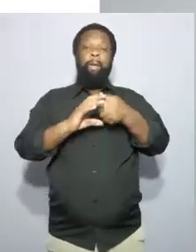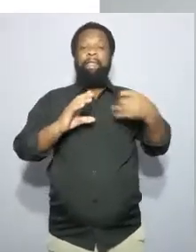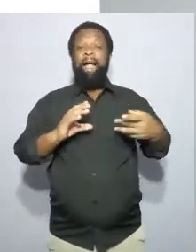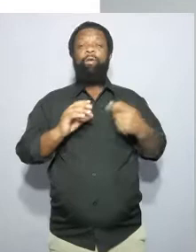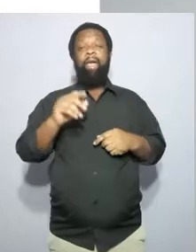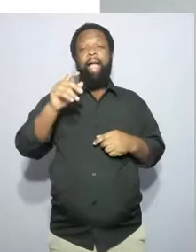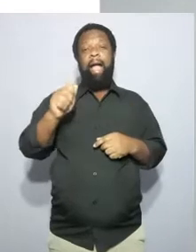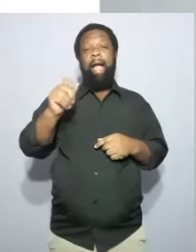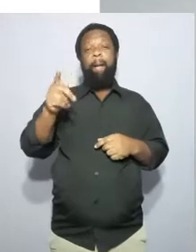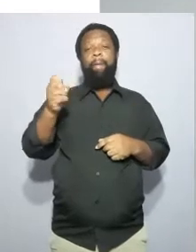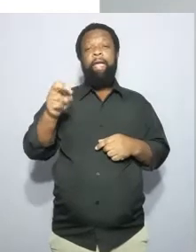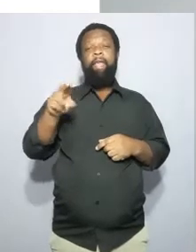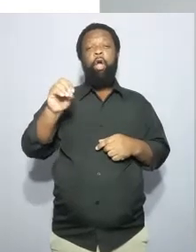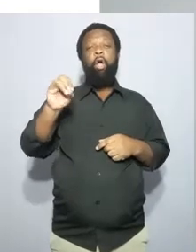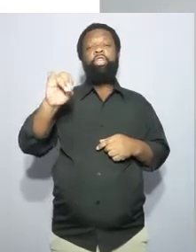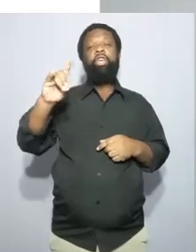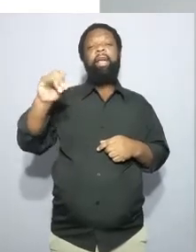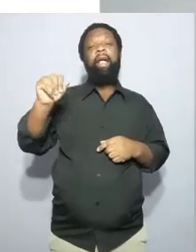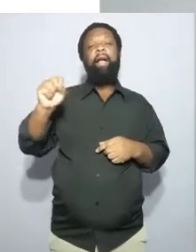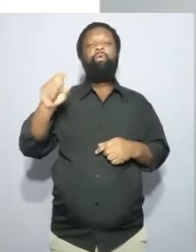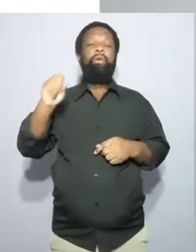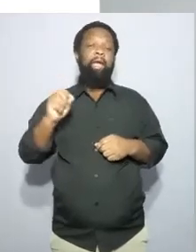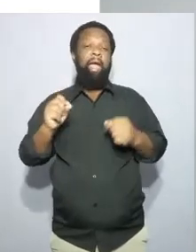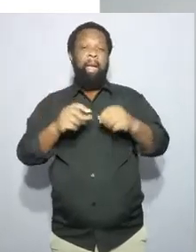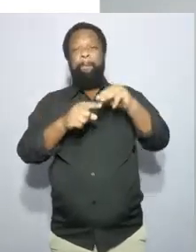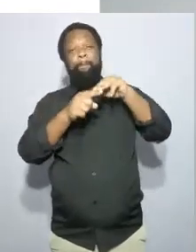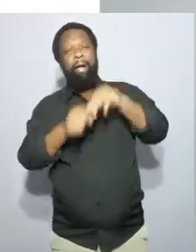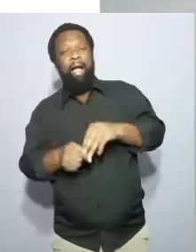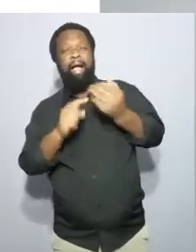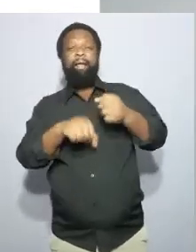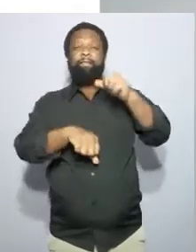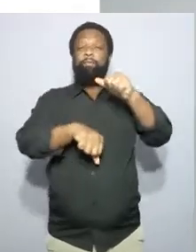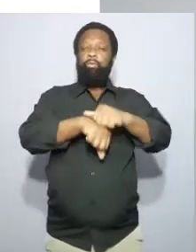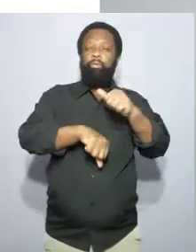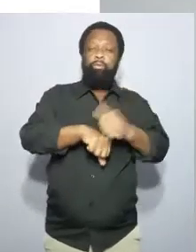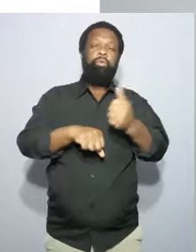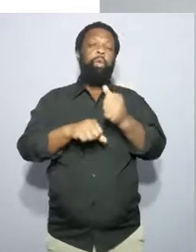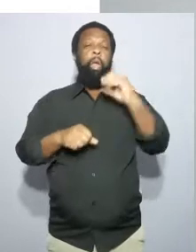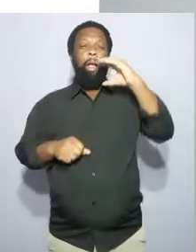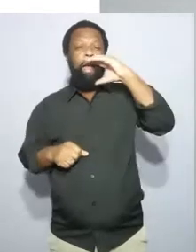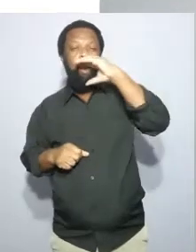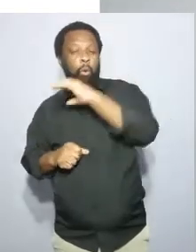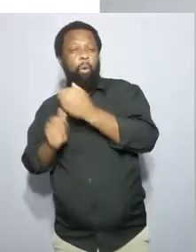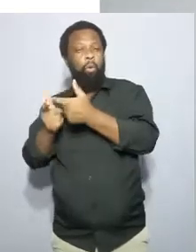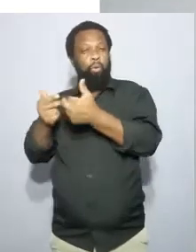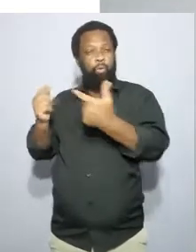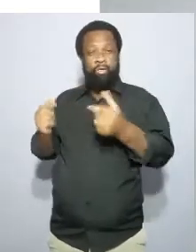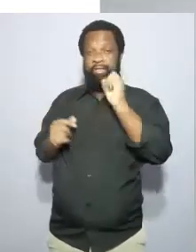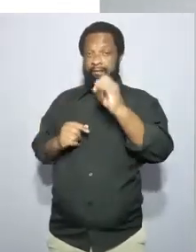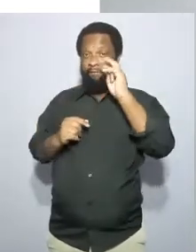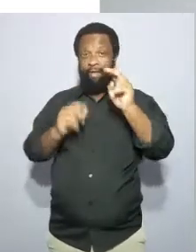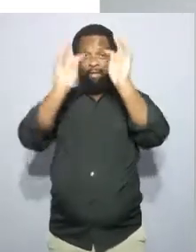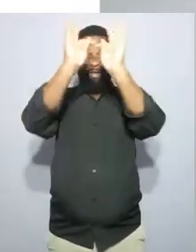periódicas, massa atômica, índice de refração, dureza, calor específico. Tudo bem? Se vocês olharem na